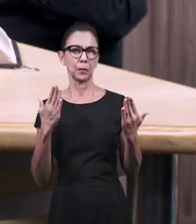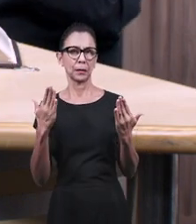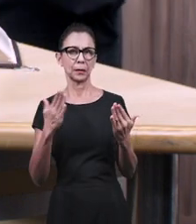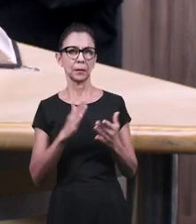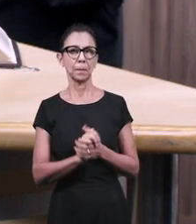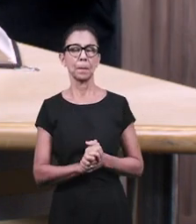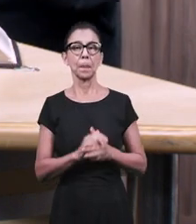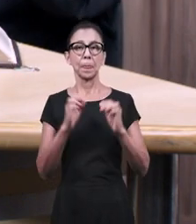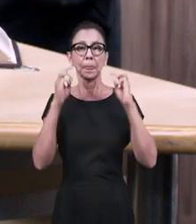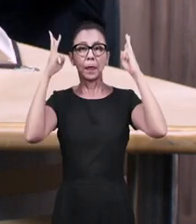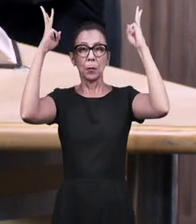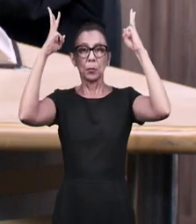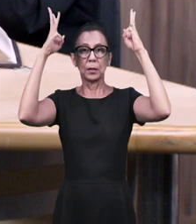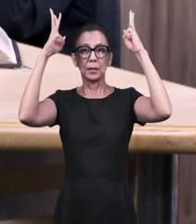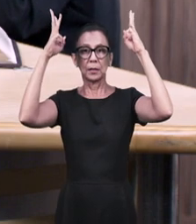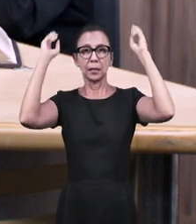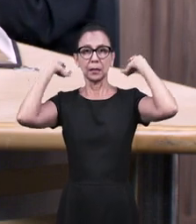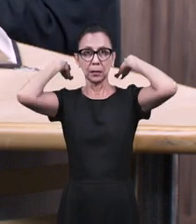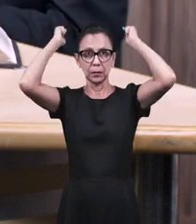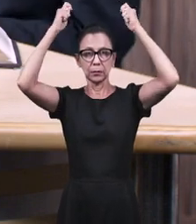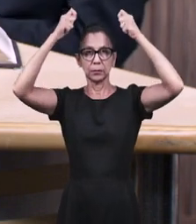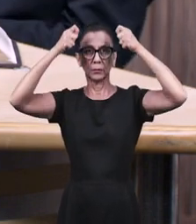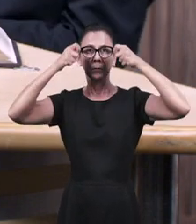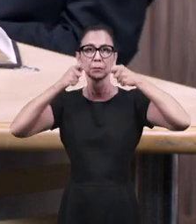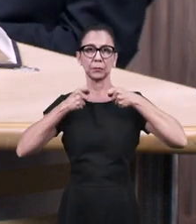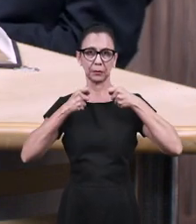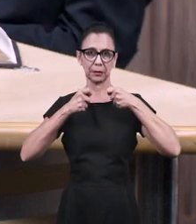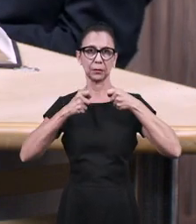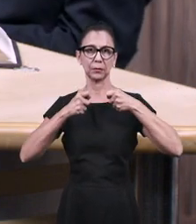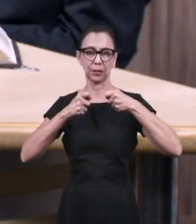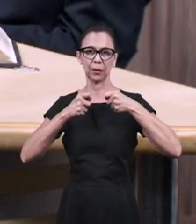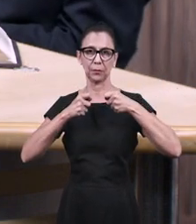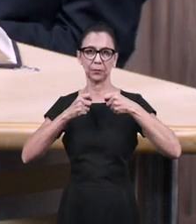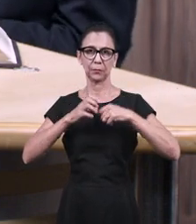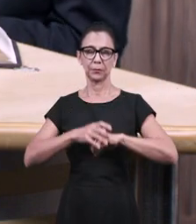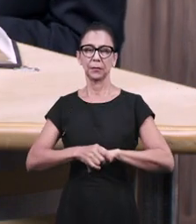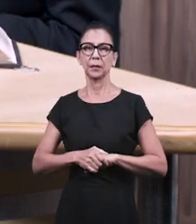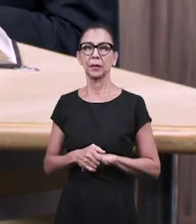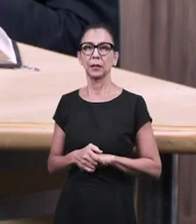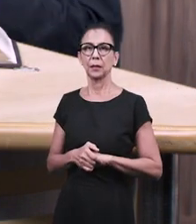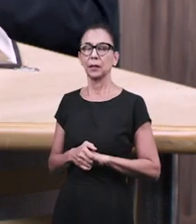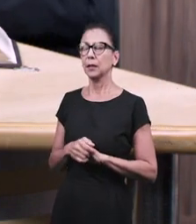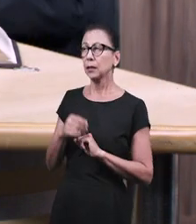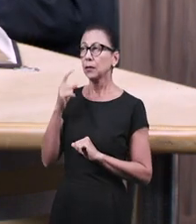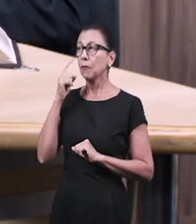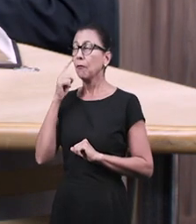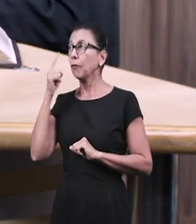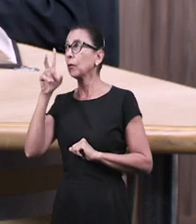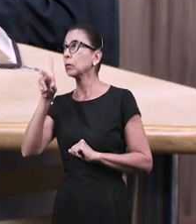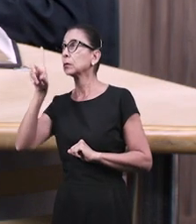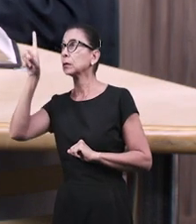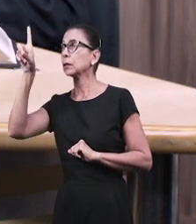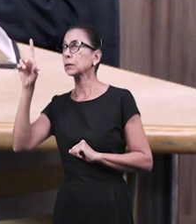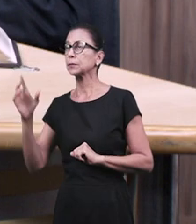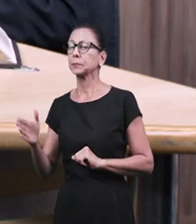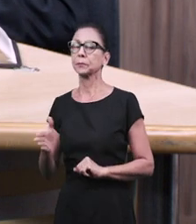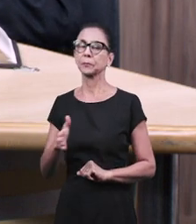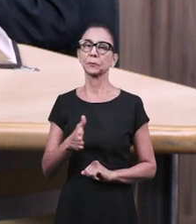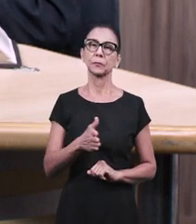o véu, porque na verdade ele entrou além do véu e os outros não entraram. Bom,